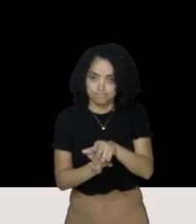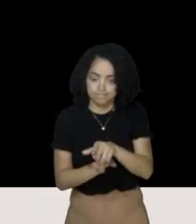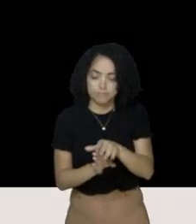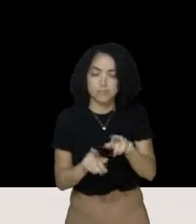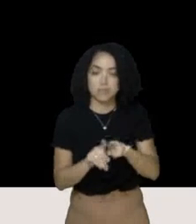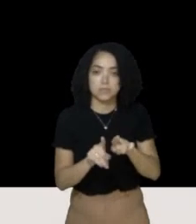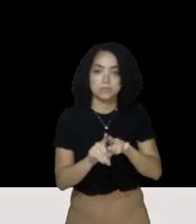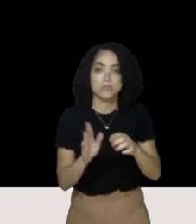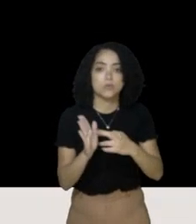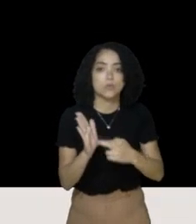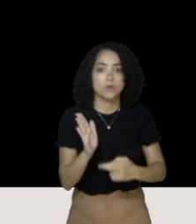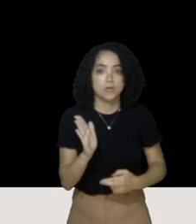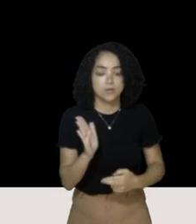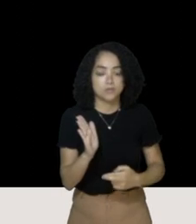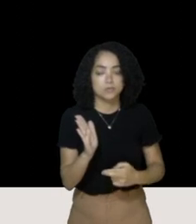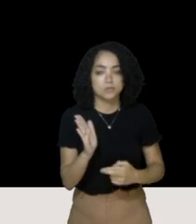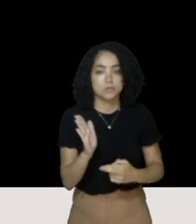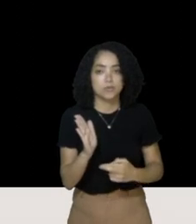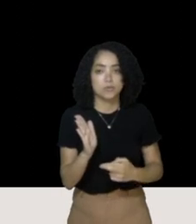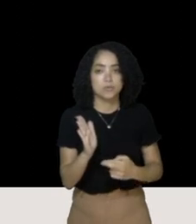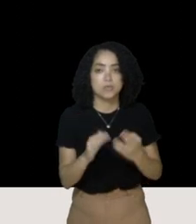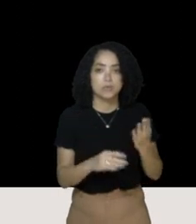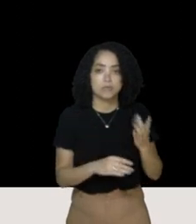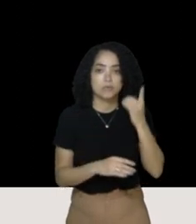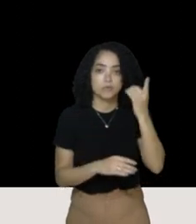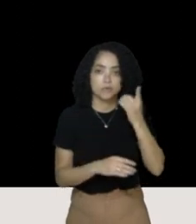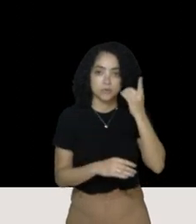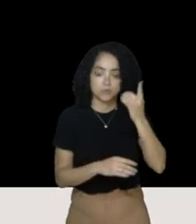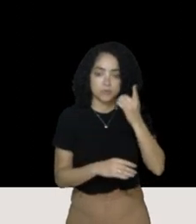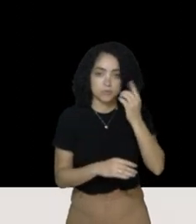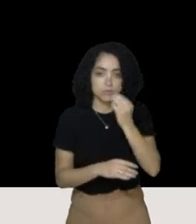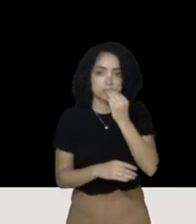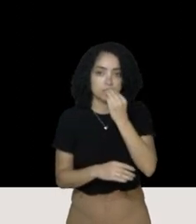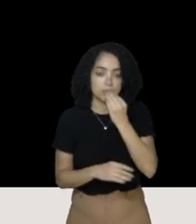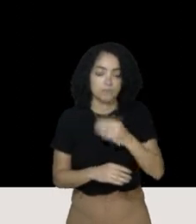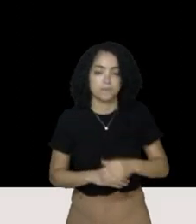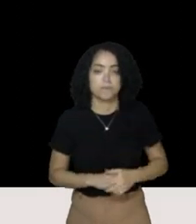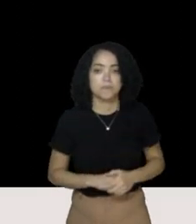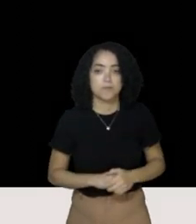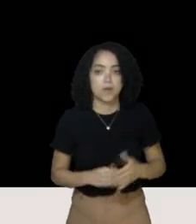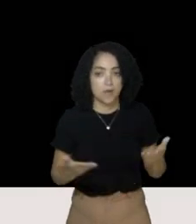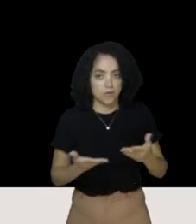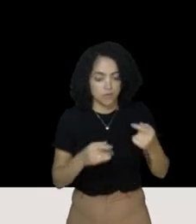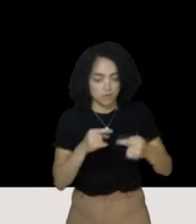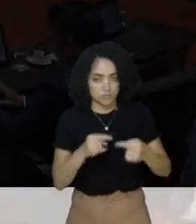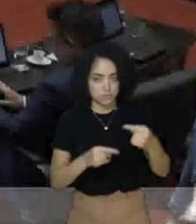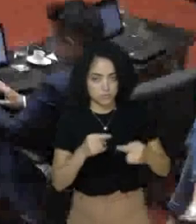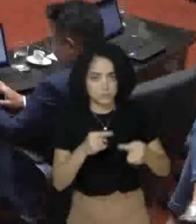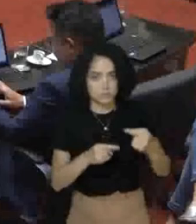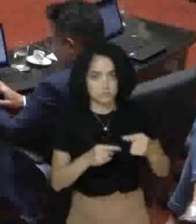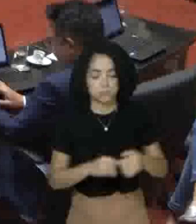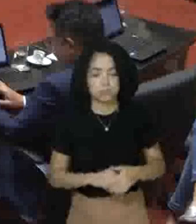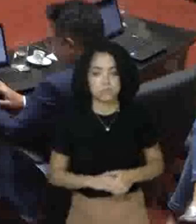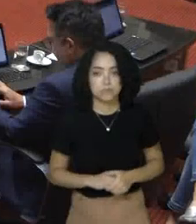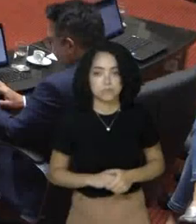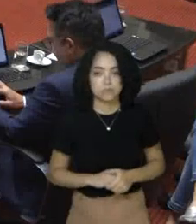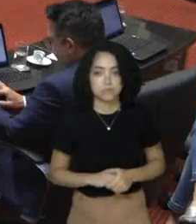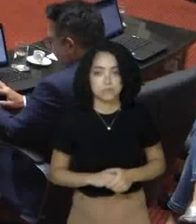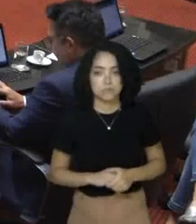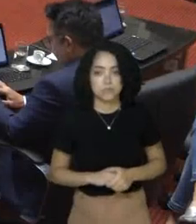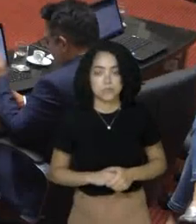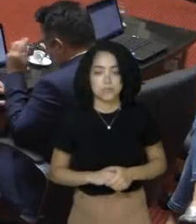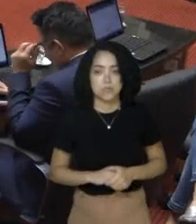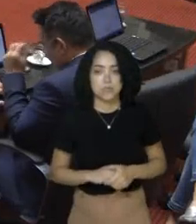relator foi o deputado Moacir Sopelsa. Em discussão. Presidente, eu não sei por que